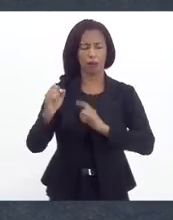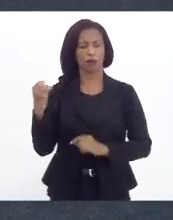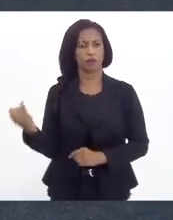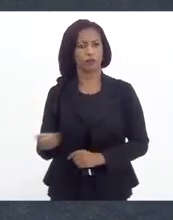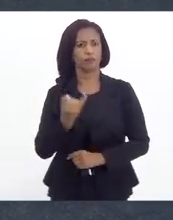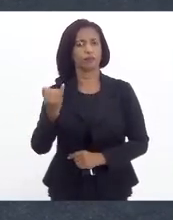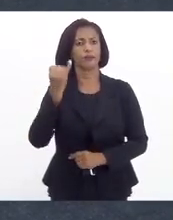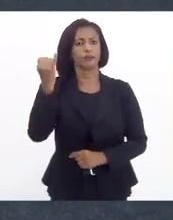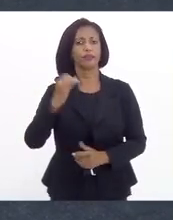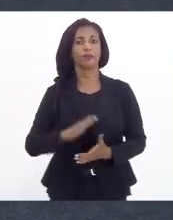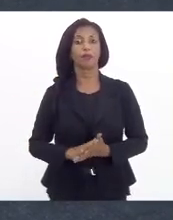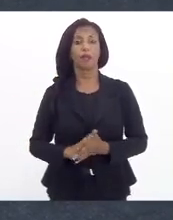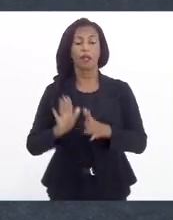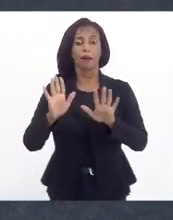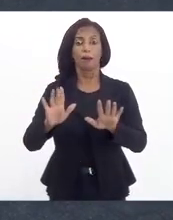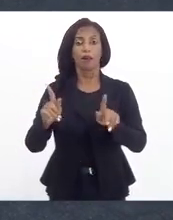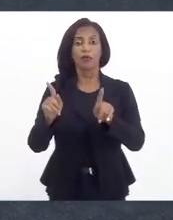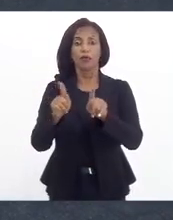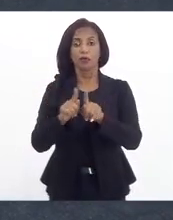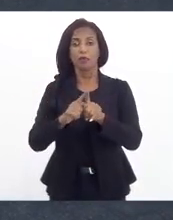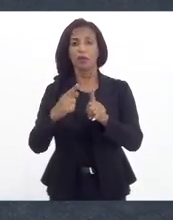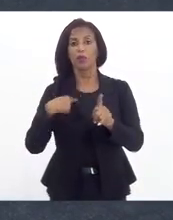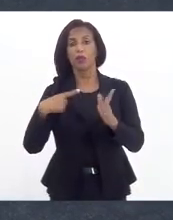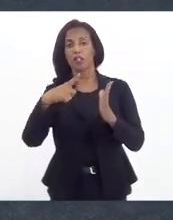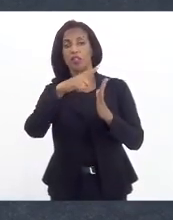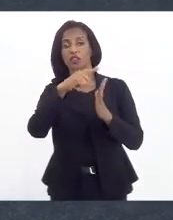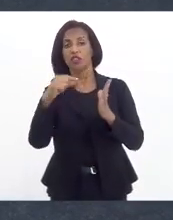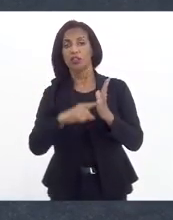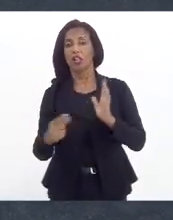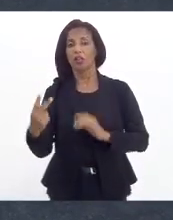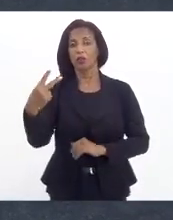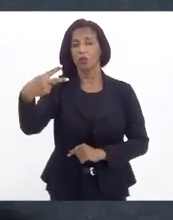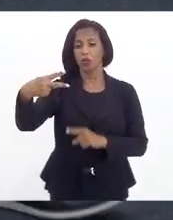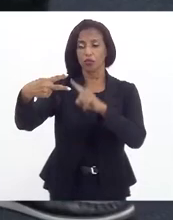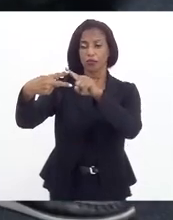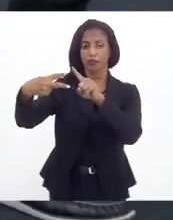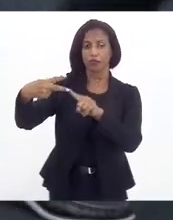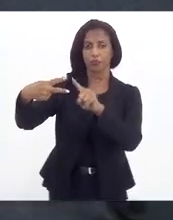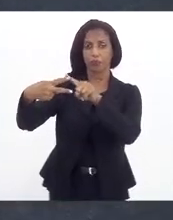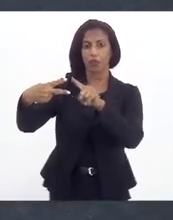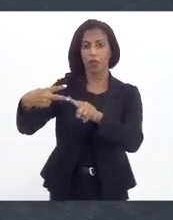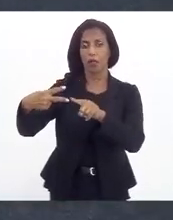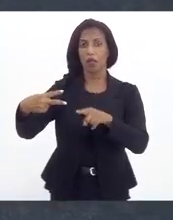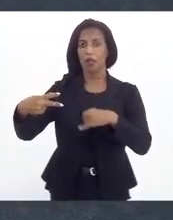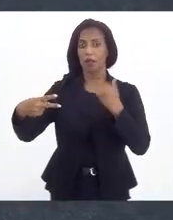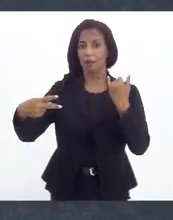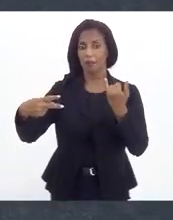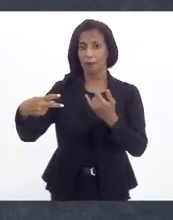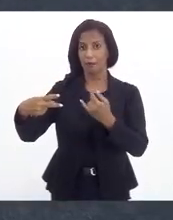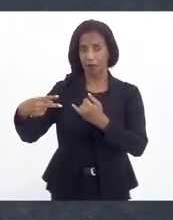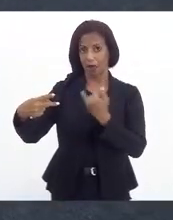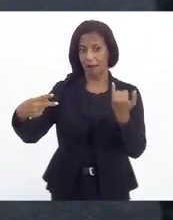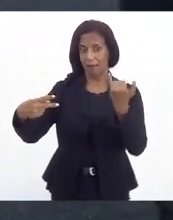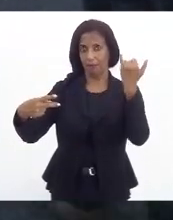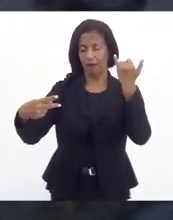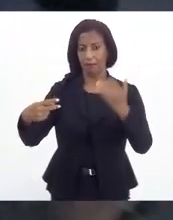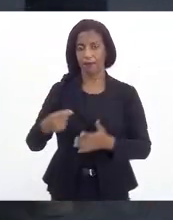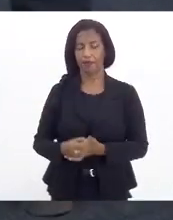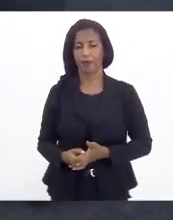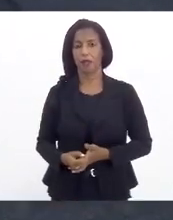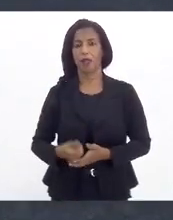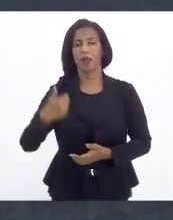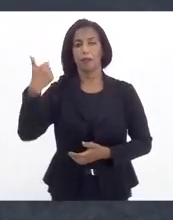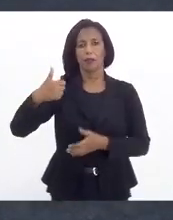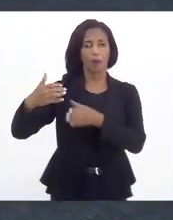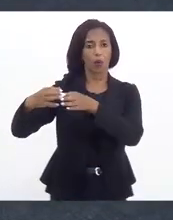importante e fundamental, mas queria destacar dois elementos que para nós é muito caro. O primeiro deles tem a ver com